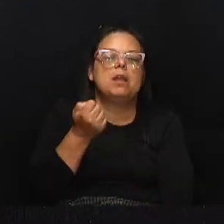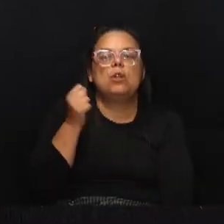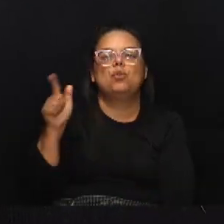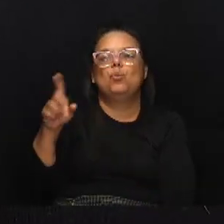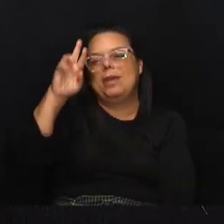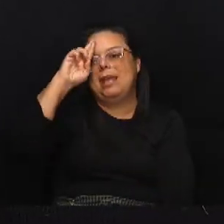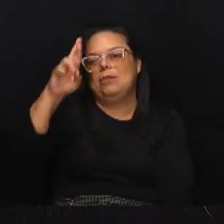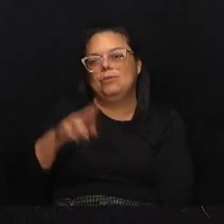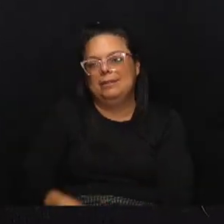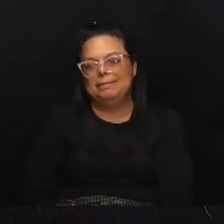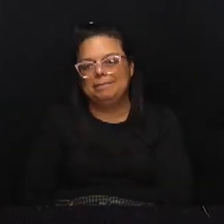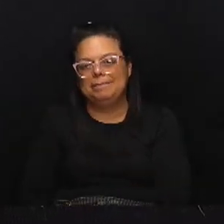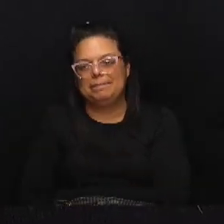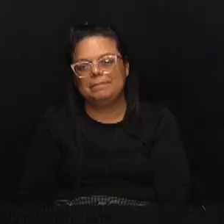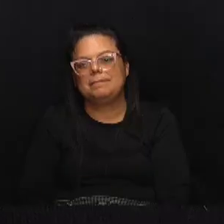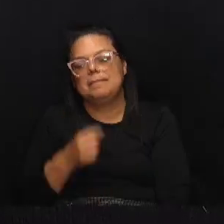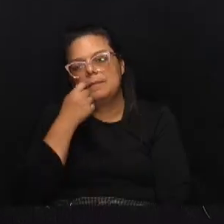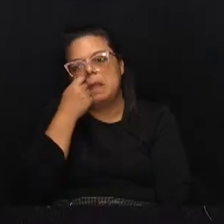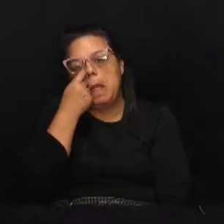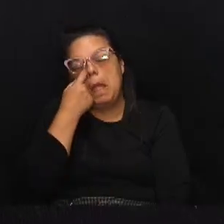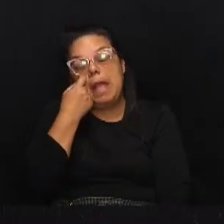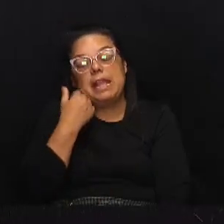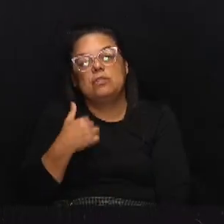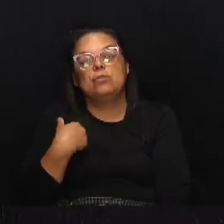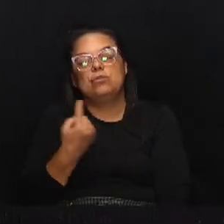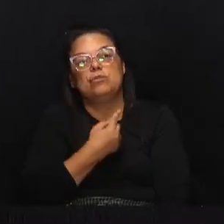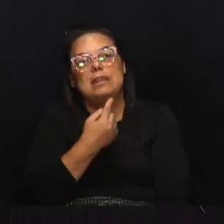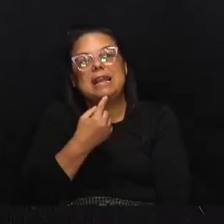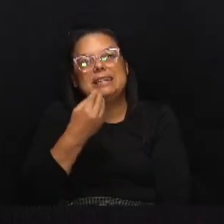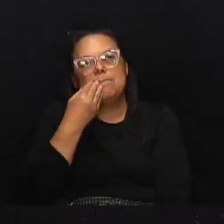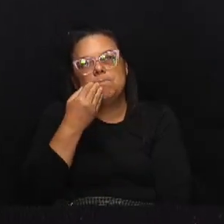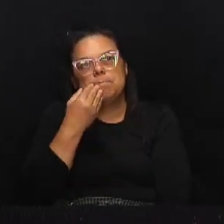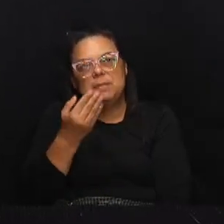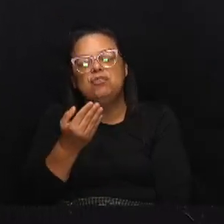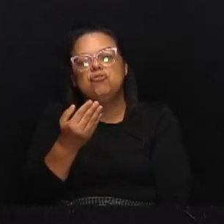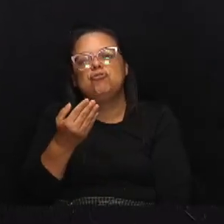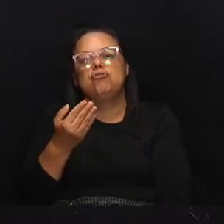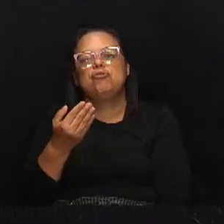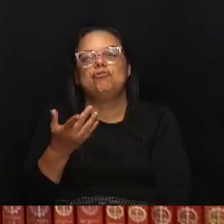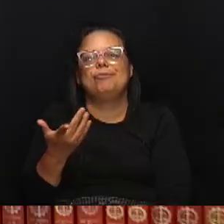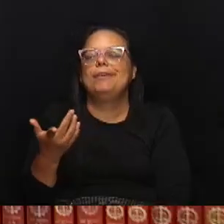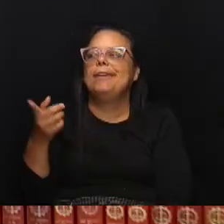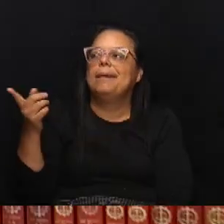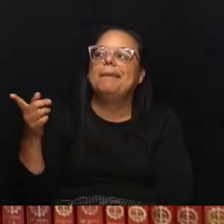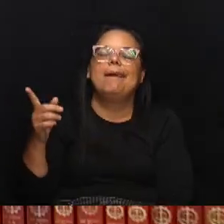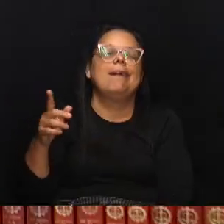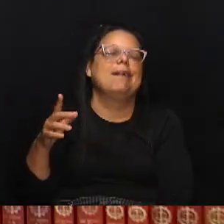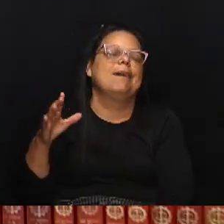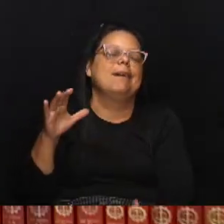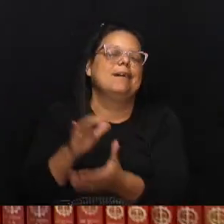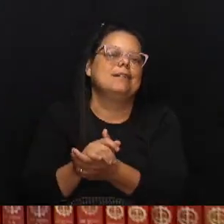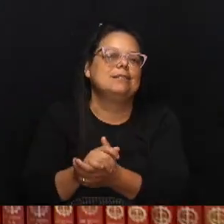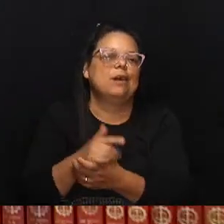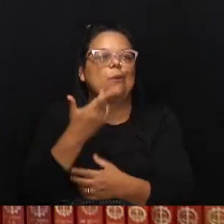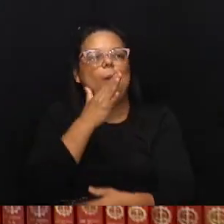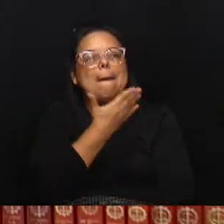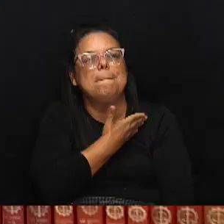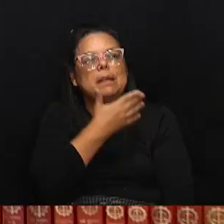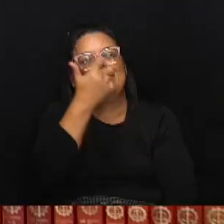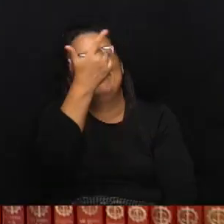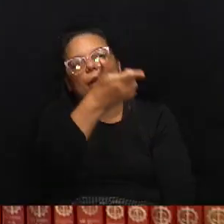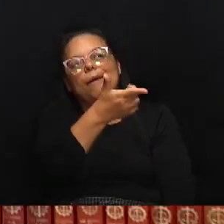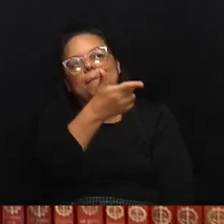forçar o casamento dela com algum proprietário de terra que era amigo do pai, que tinha um filho, etc. e tal, para que